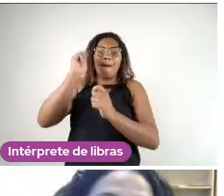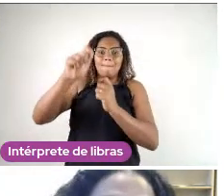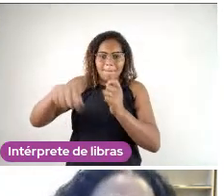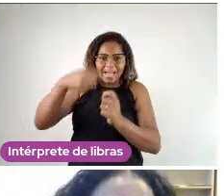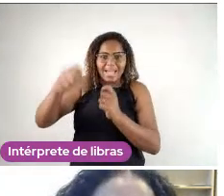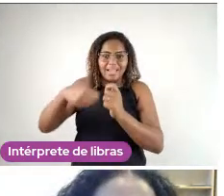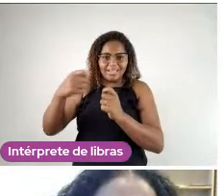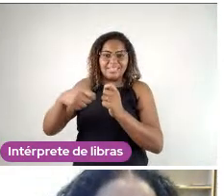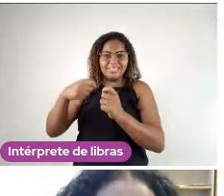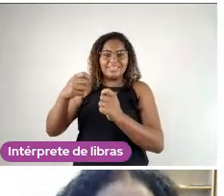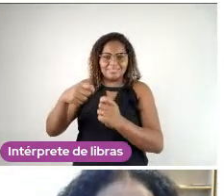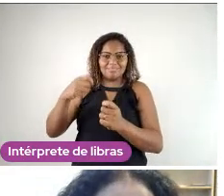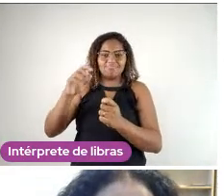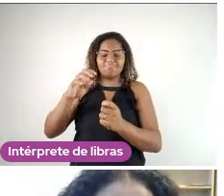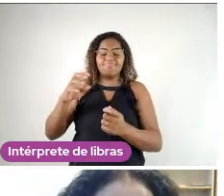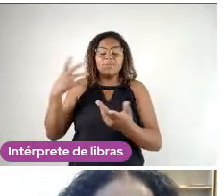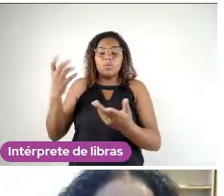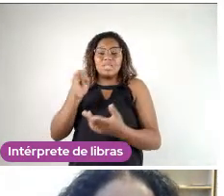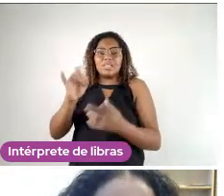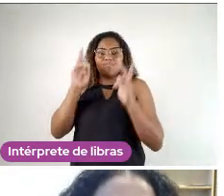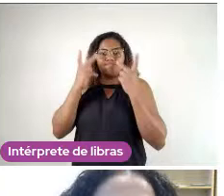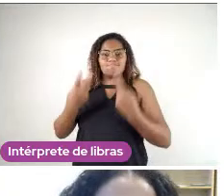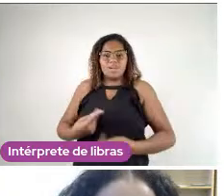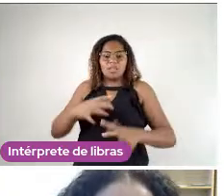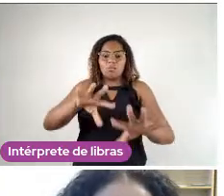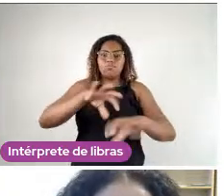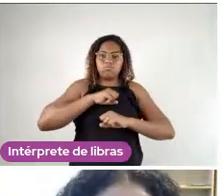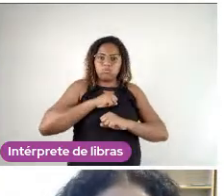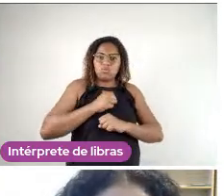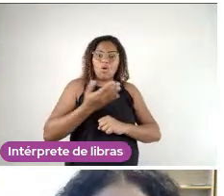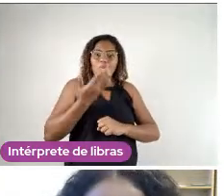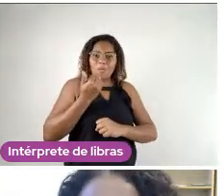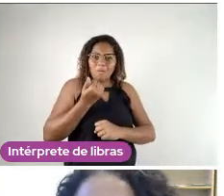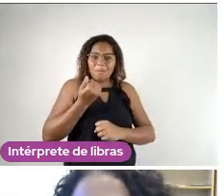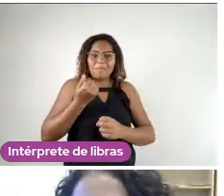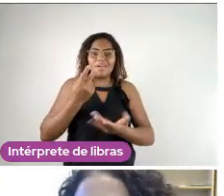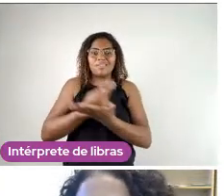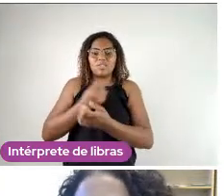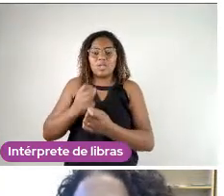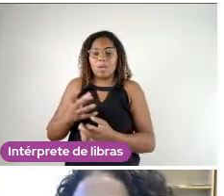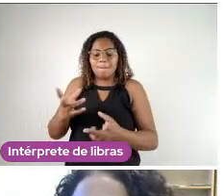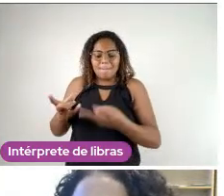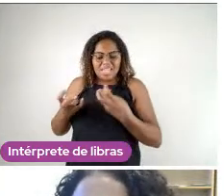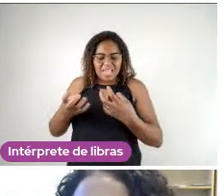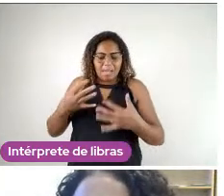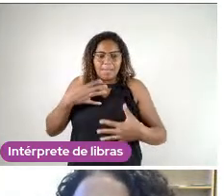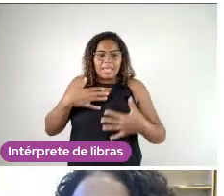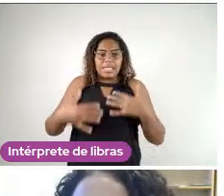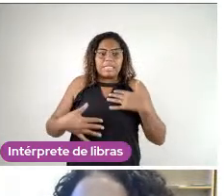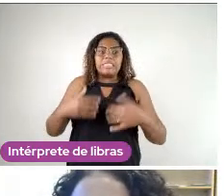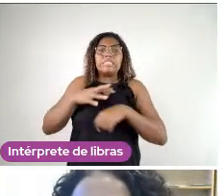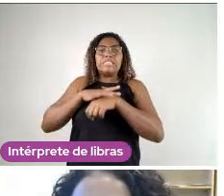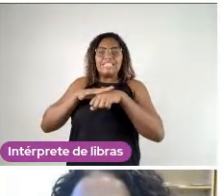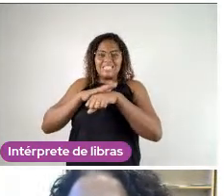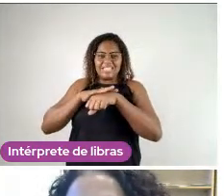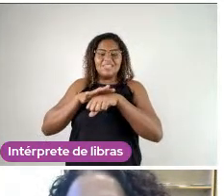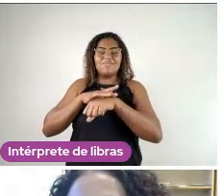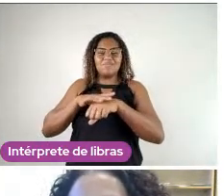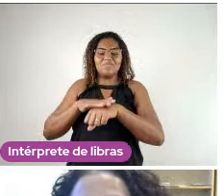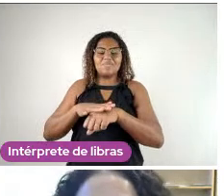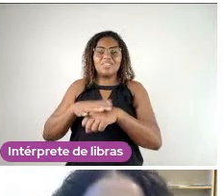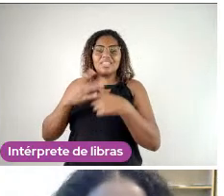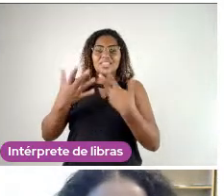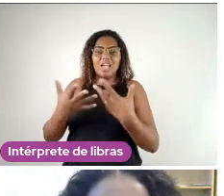E aí, quando o ser humano consome esse peixe, então ele começa a observar os sintomas. E são sintomas